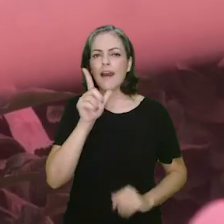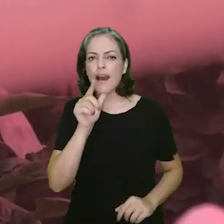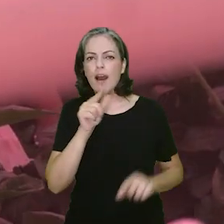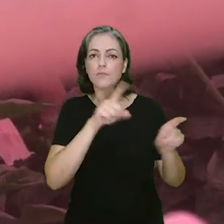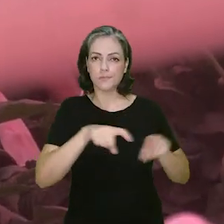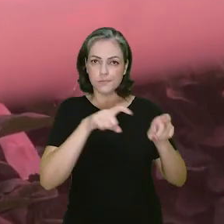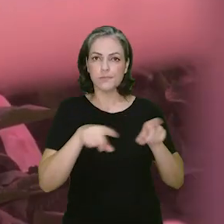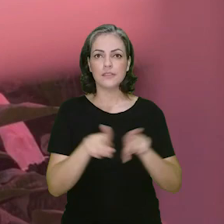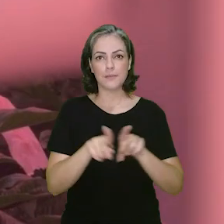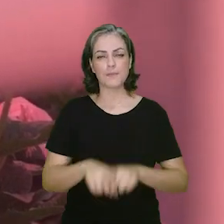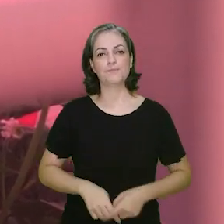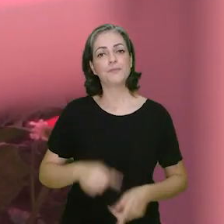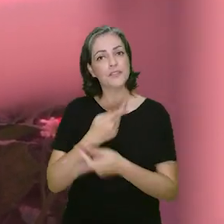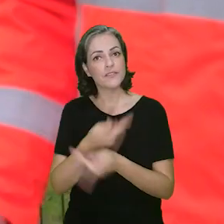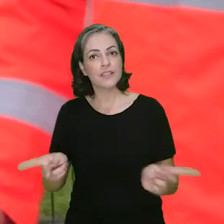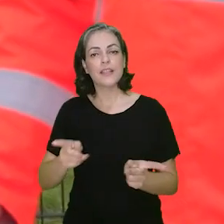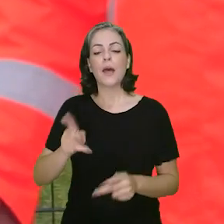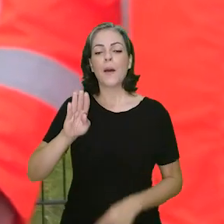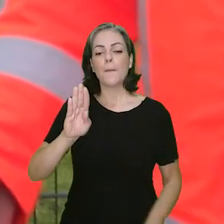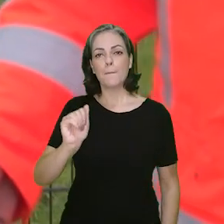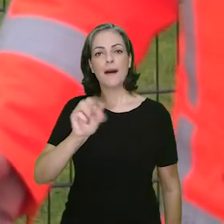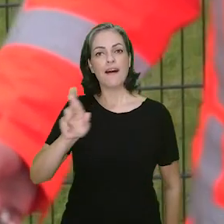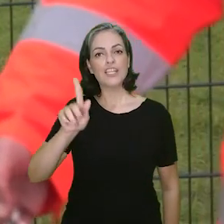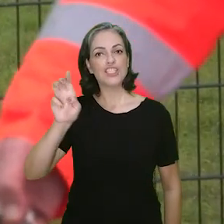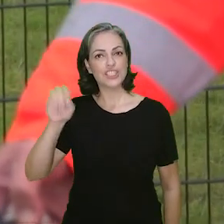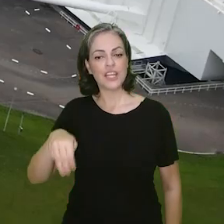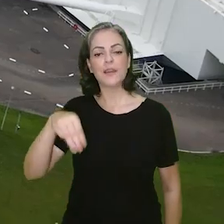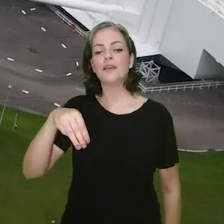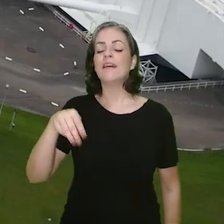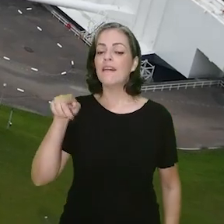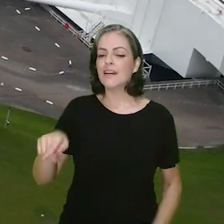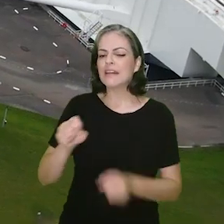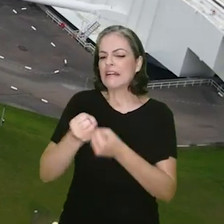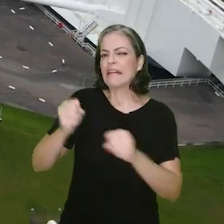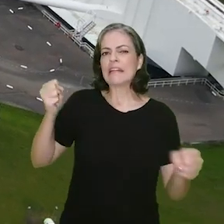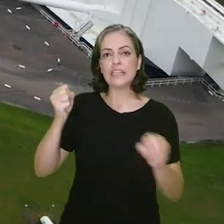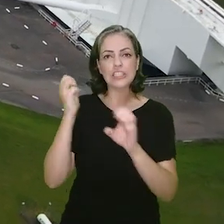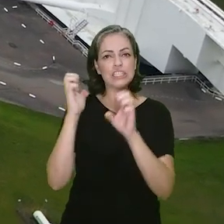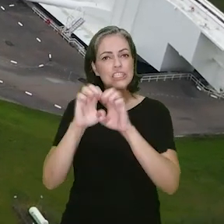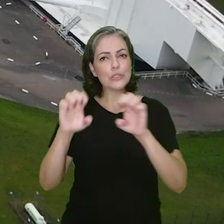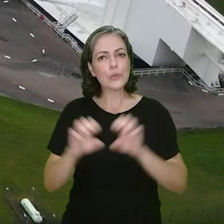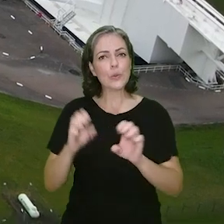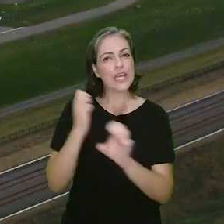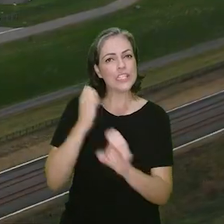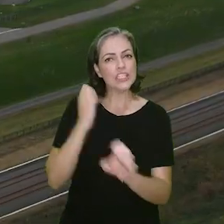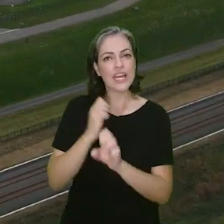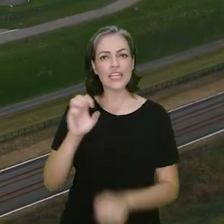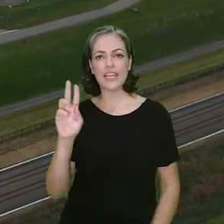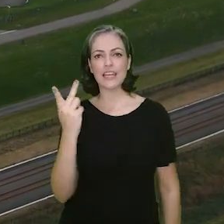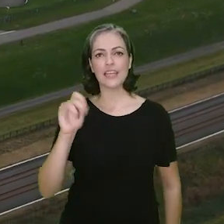irrigada. Fomos conhecer a barragem de Maasland, uma das maiores estruturas móveis de engenharia hidráulica